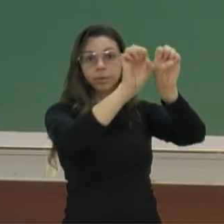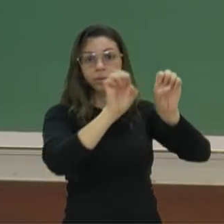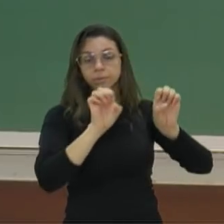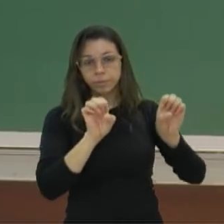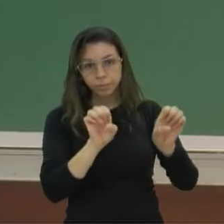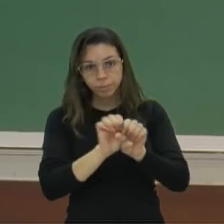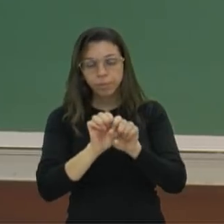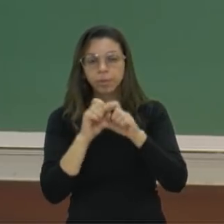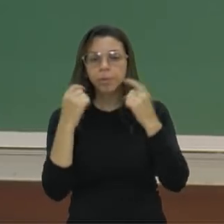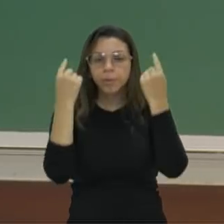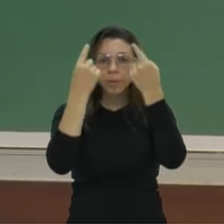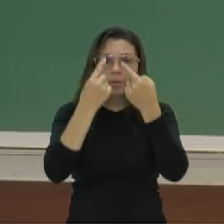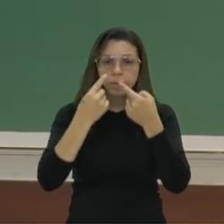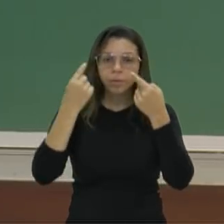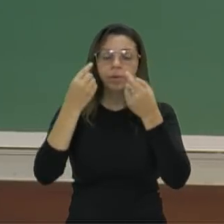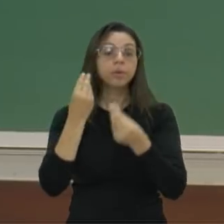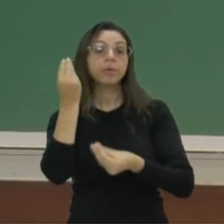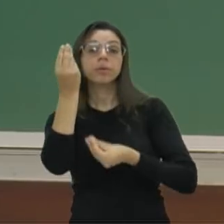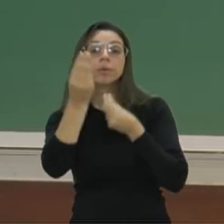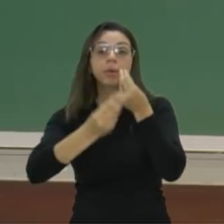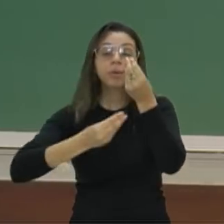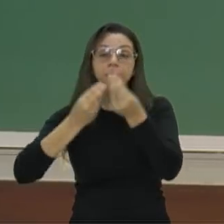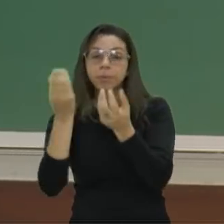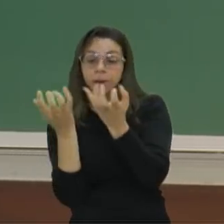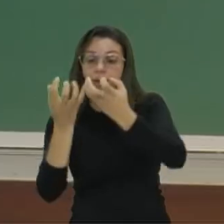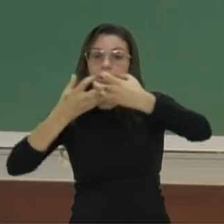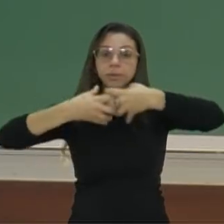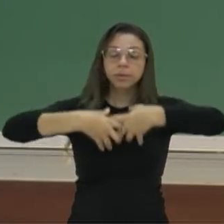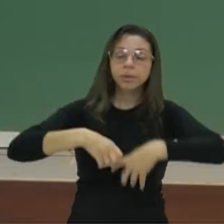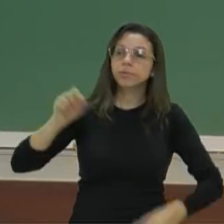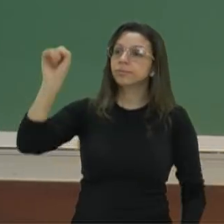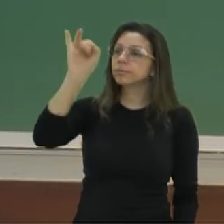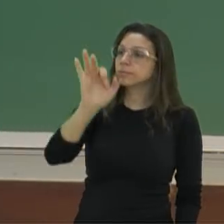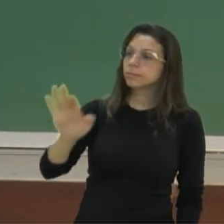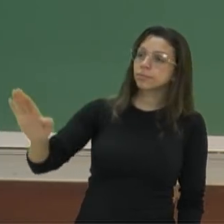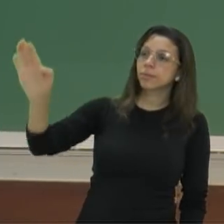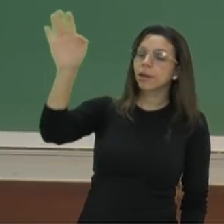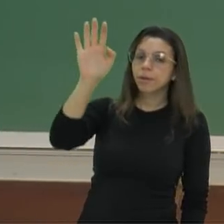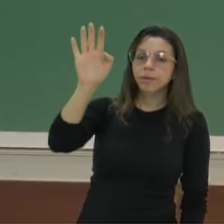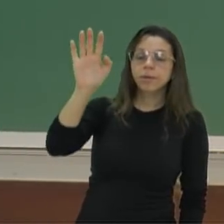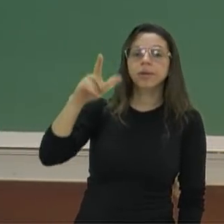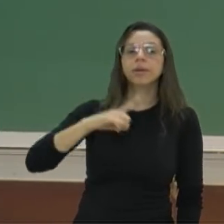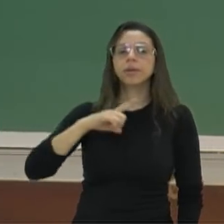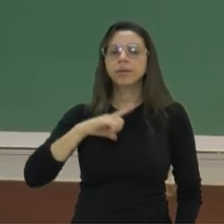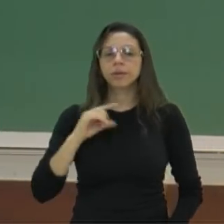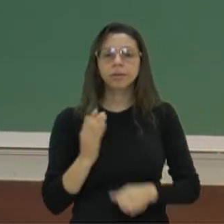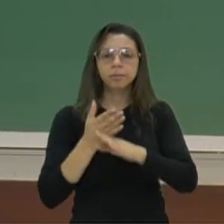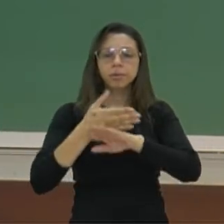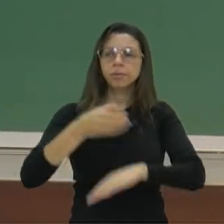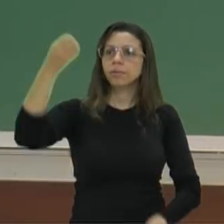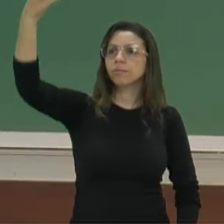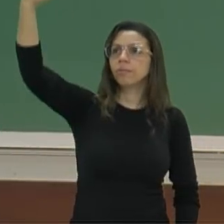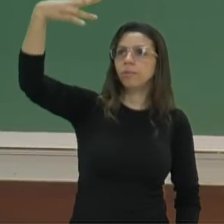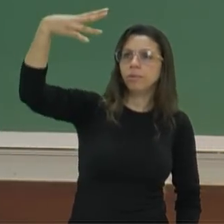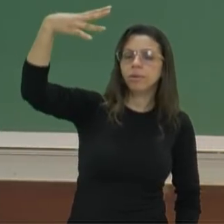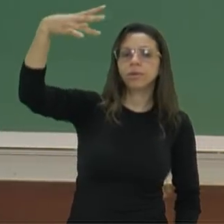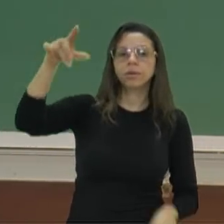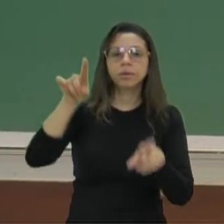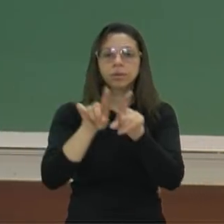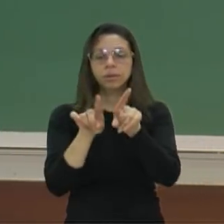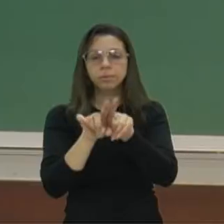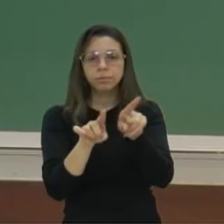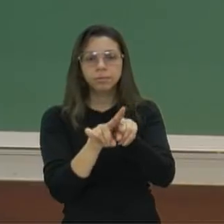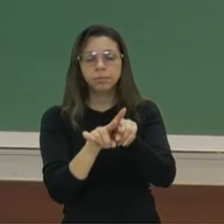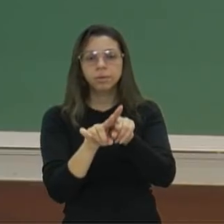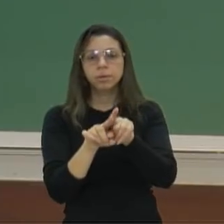olho, como que ocorre essa formação da imagem, que tem a participação da luz, dos fotorreceptores, que são